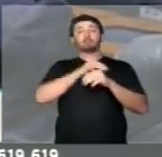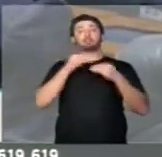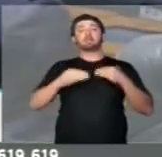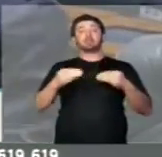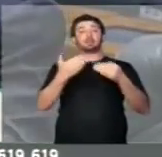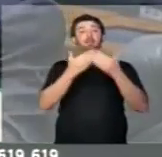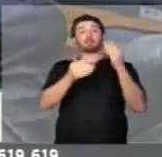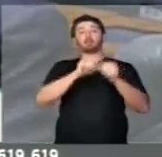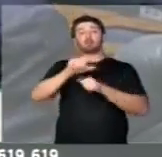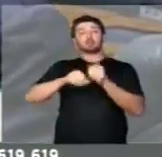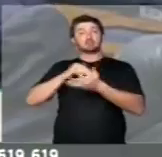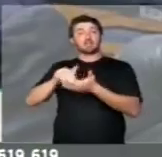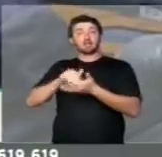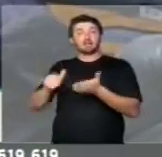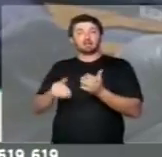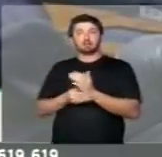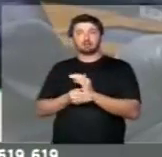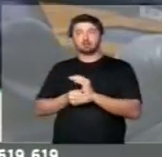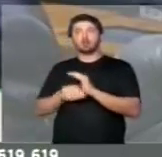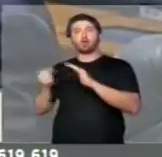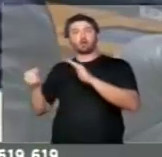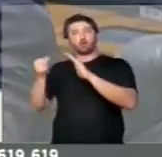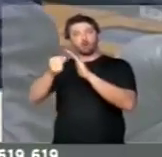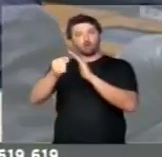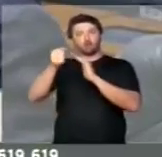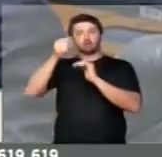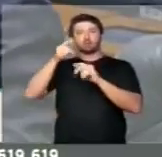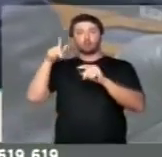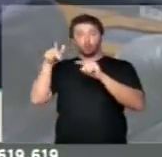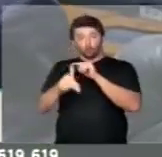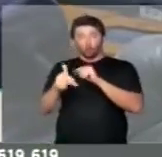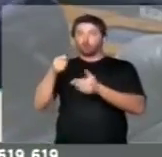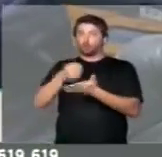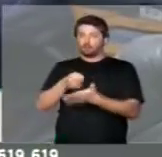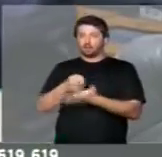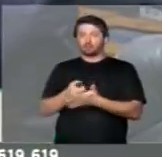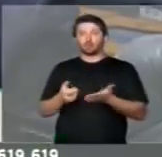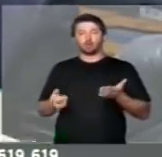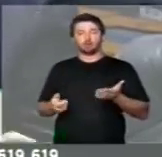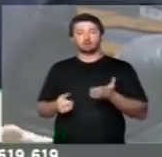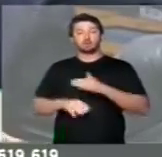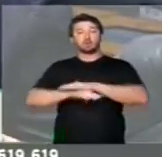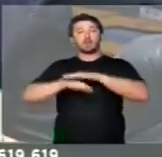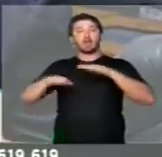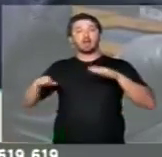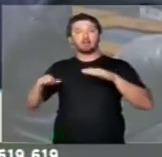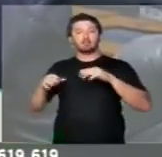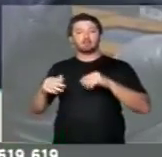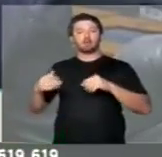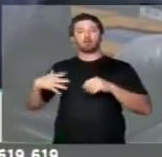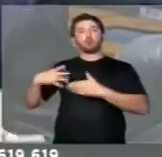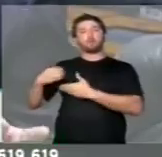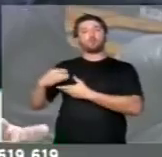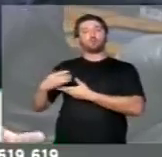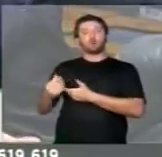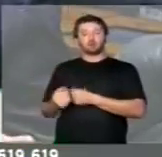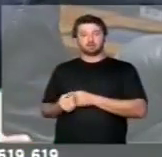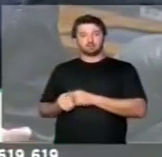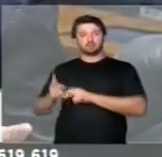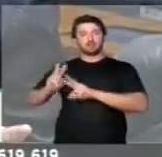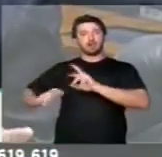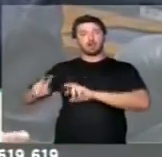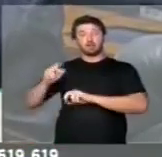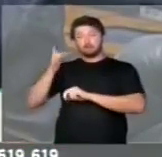ministério. Coloque alguém, né, e eu acho que um corte obrigatório é acabar com a mamata de milhares